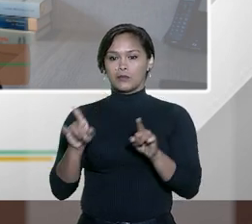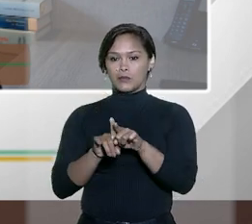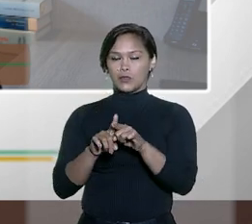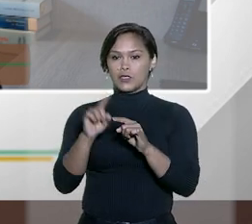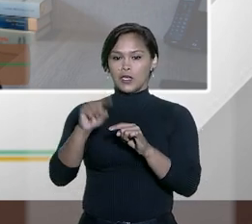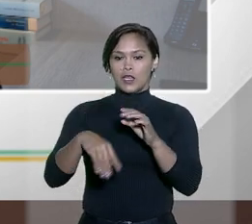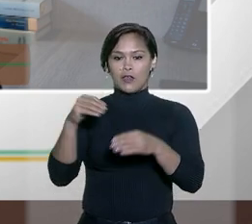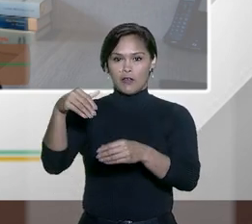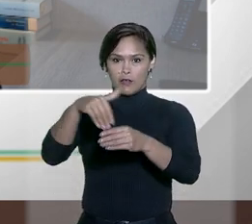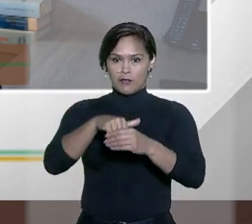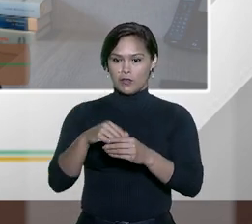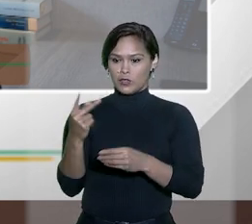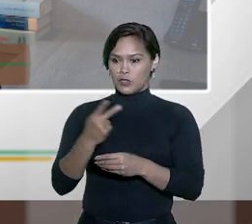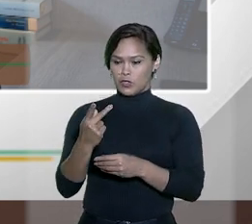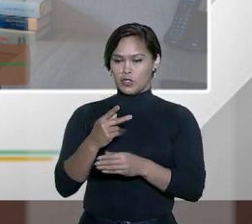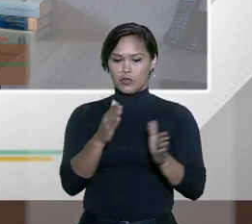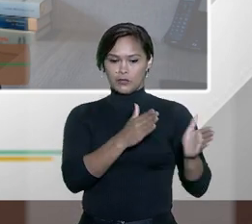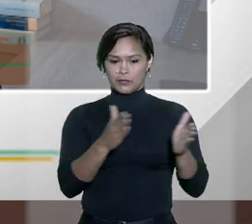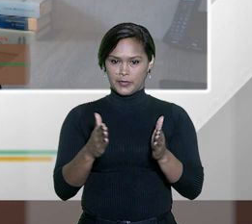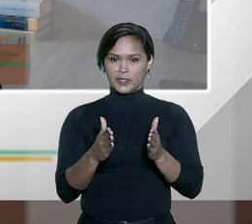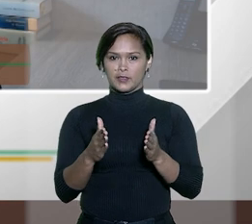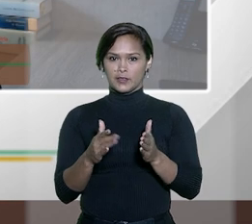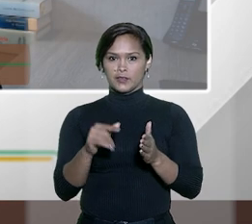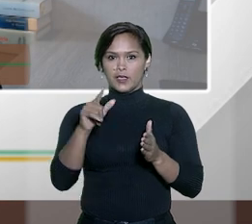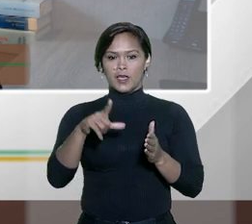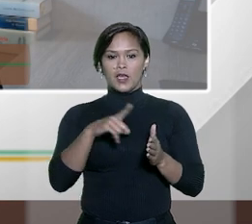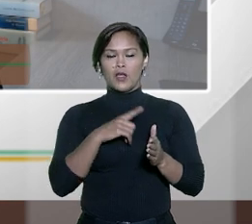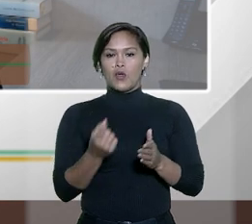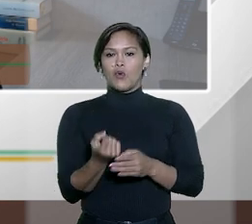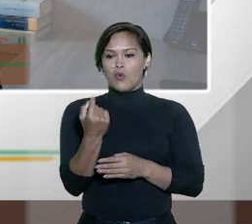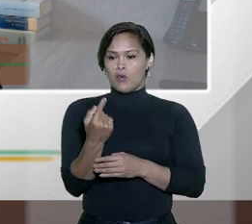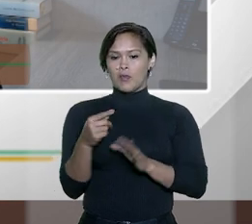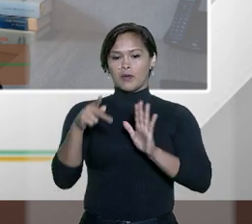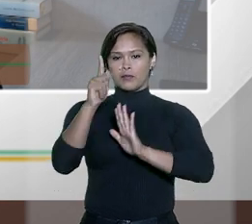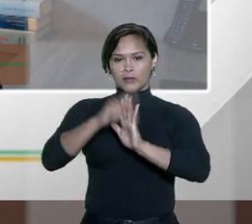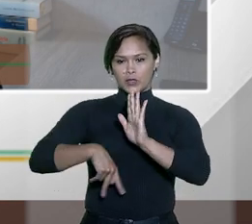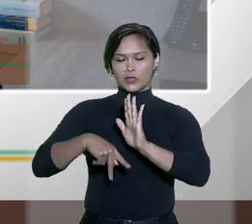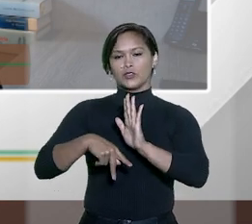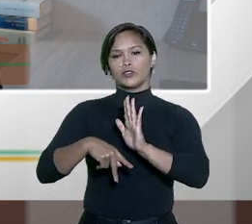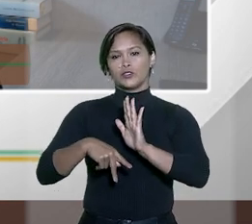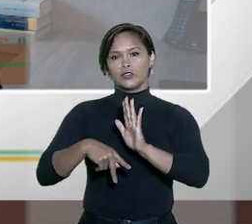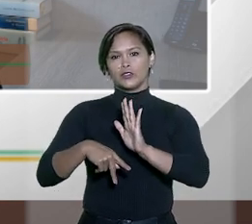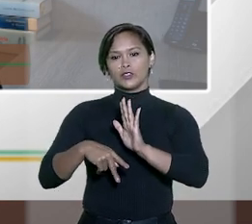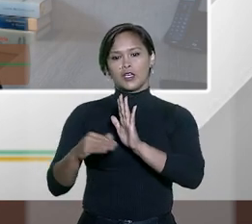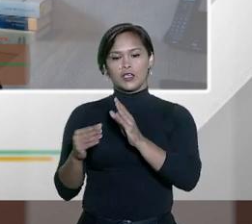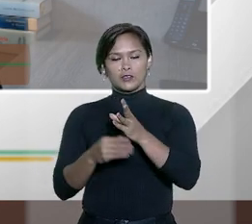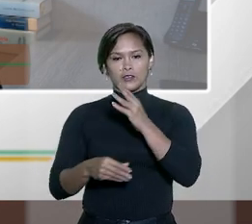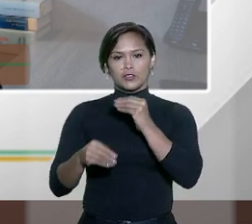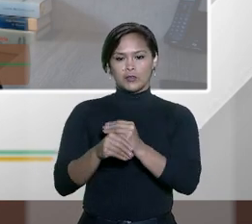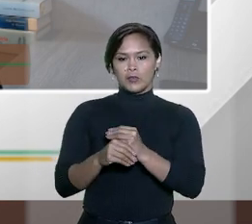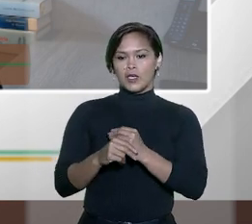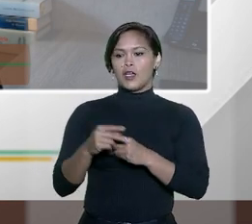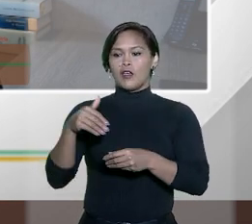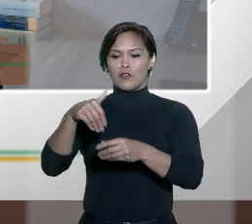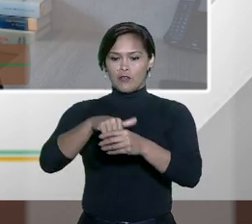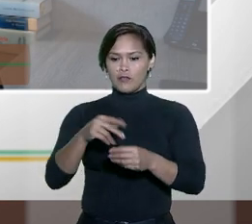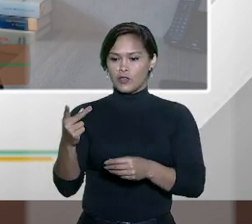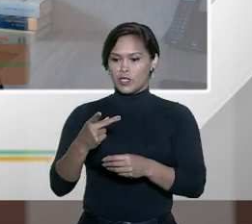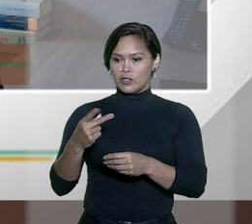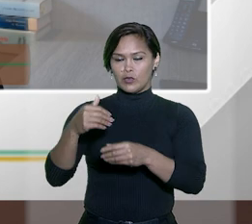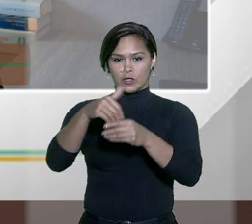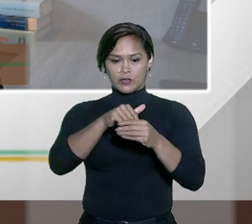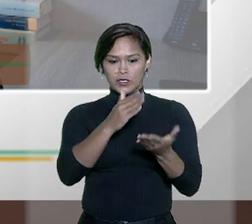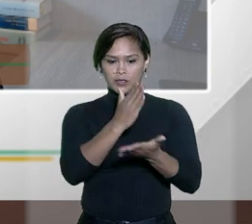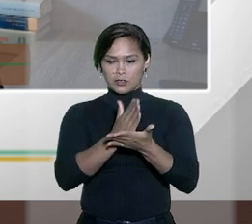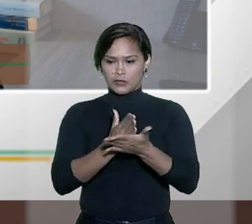porque ela foi votada em duas etapas, né? Era um projeto de emenda constitucional único que foi votado em duas etapas,